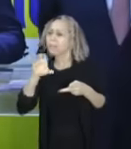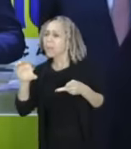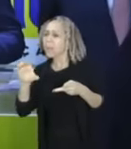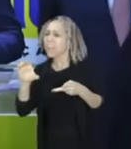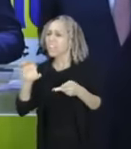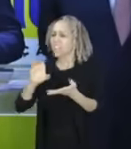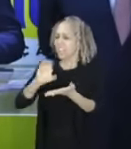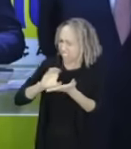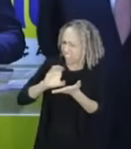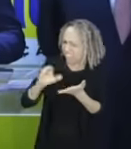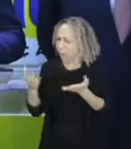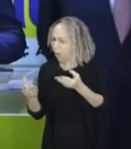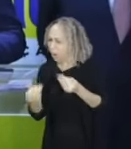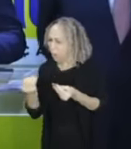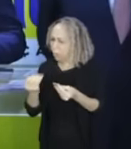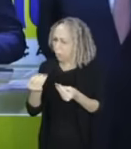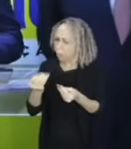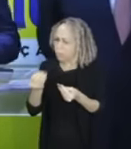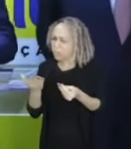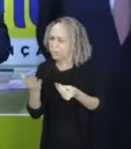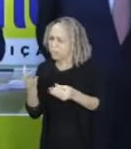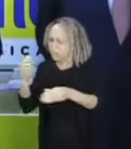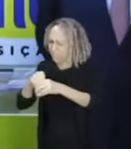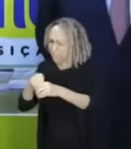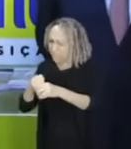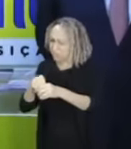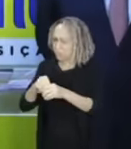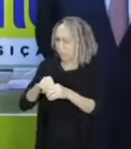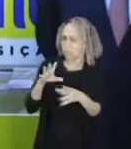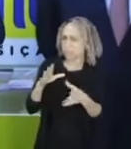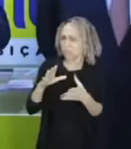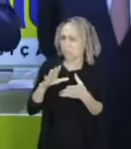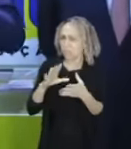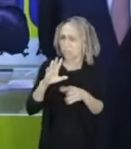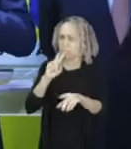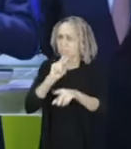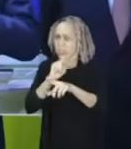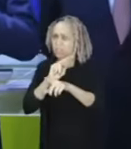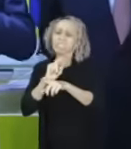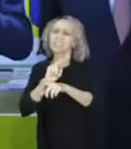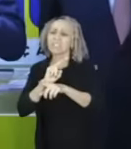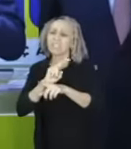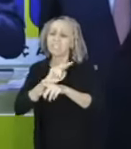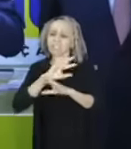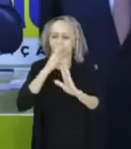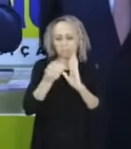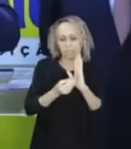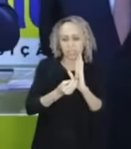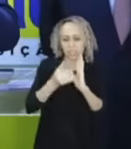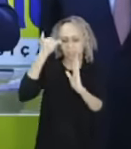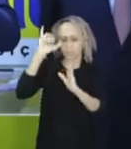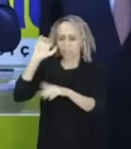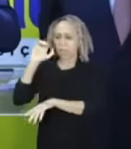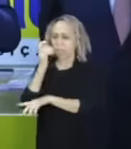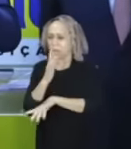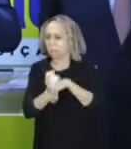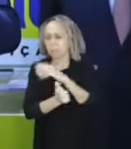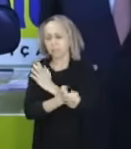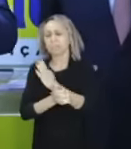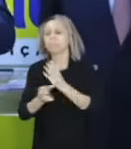desmatamento fiscalização ambiental no âmbito dessa PEC Olha primeiro em relação a